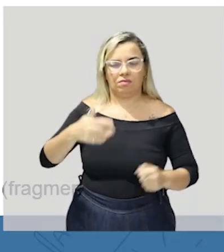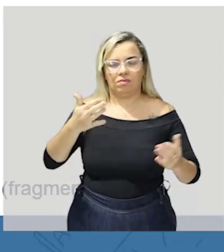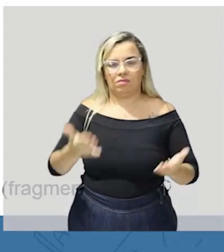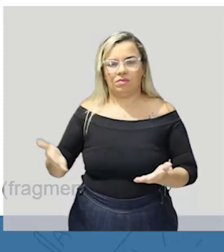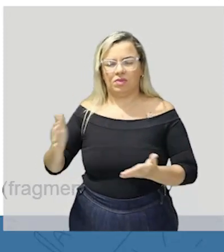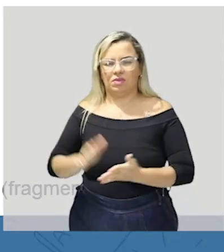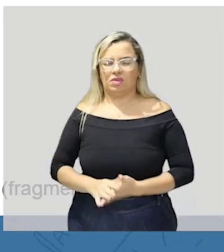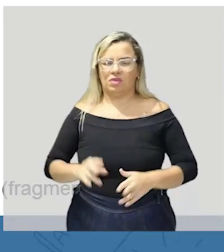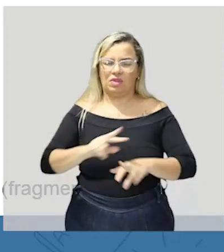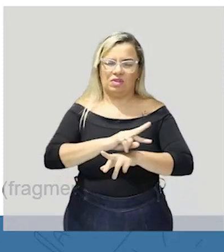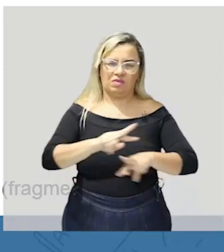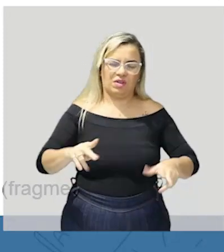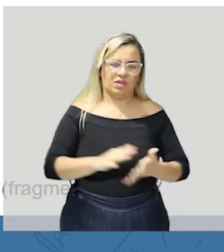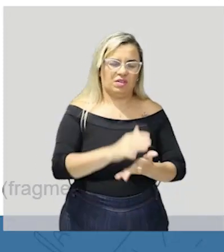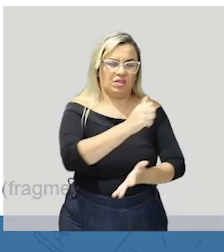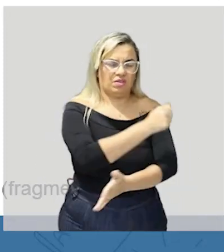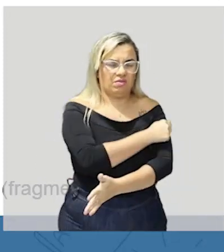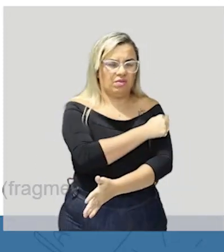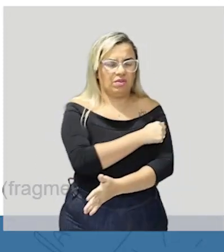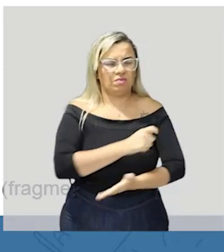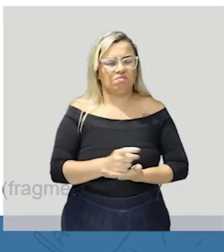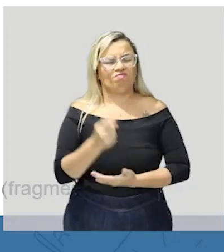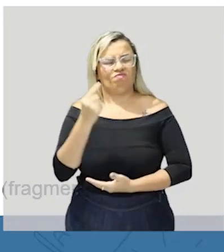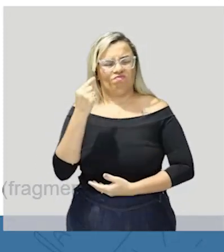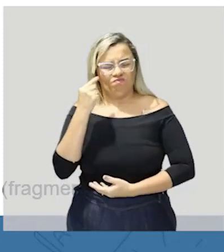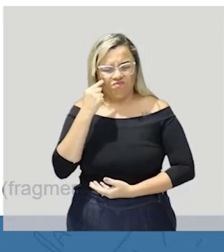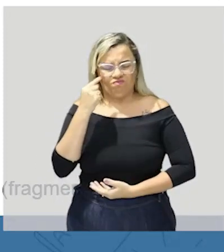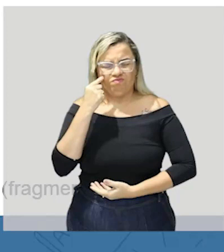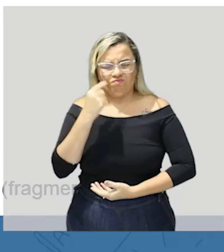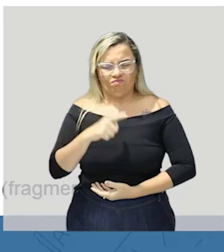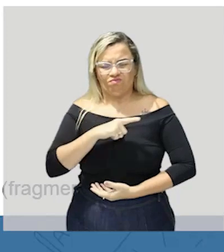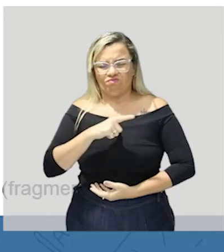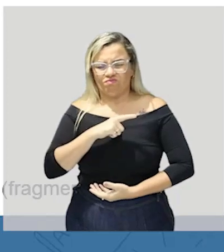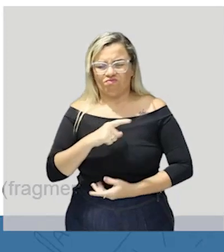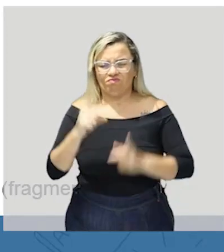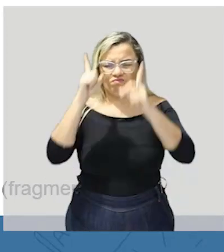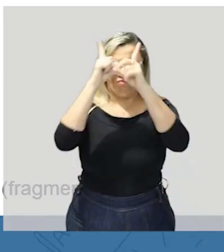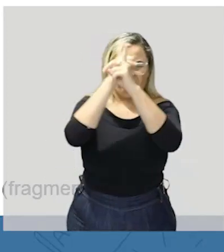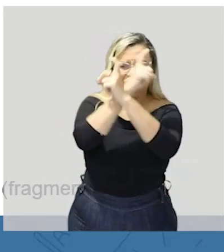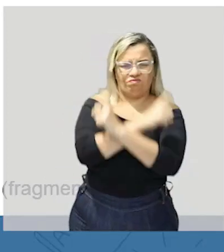muitos alunos em dúvida na ocasião. Muitos alunos tiveram dificuldades na época